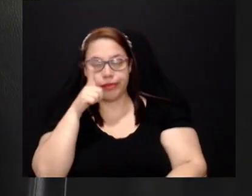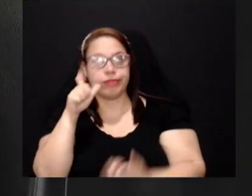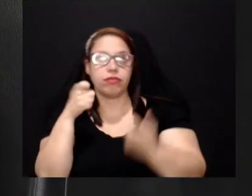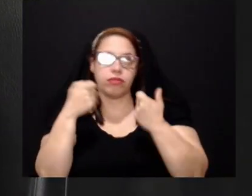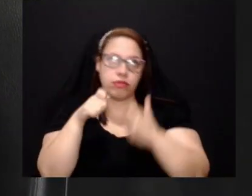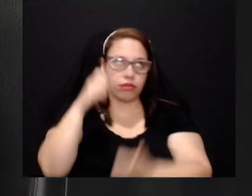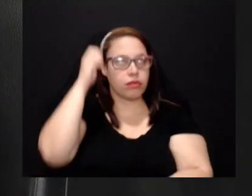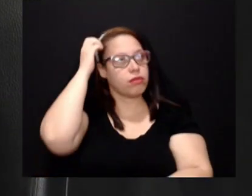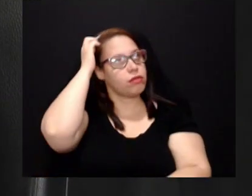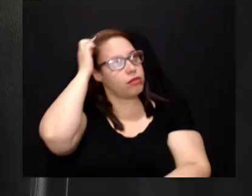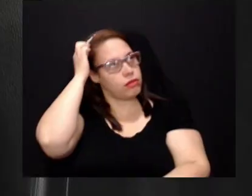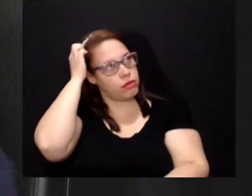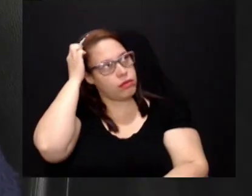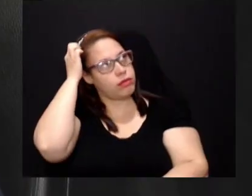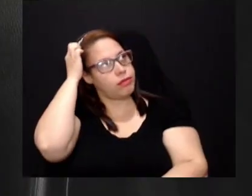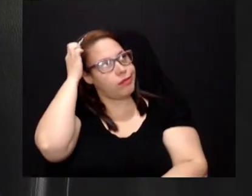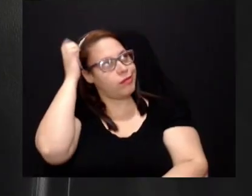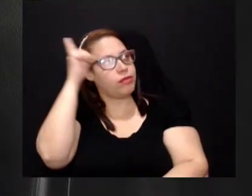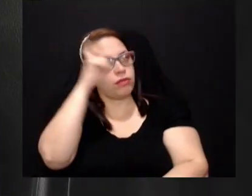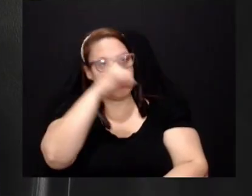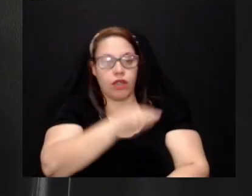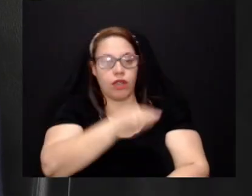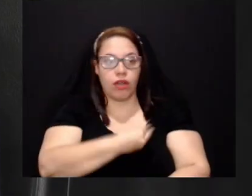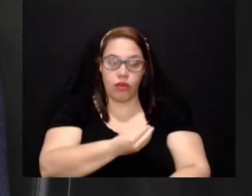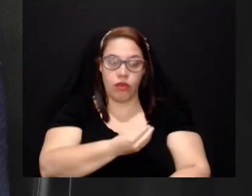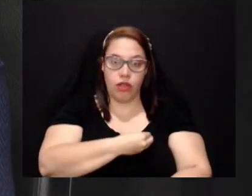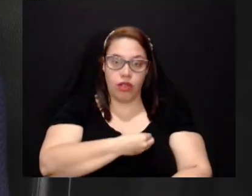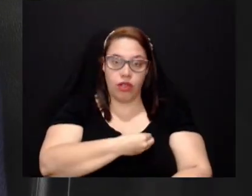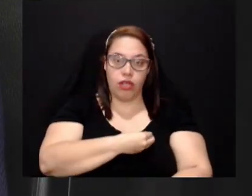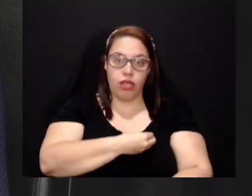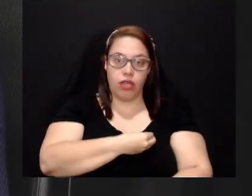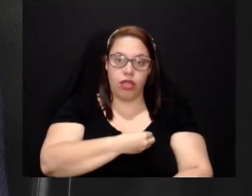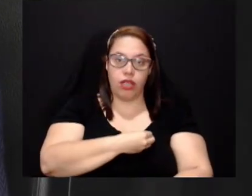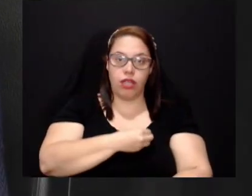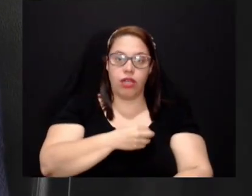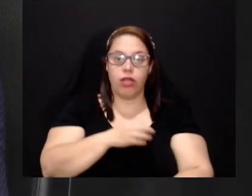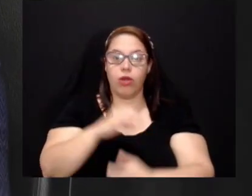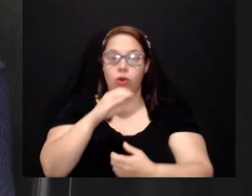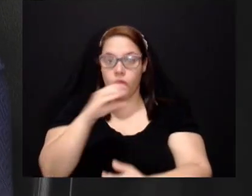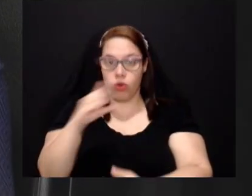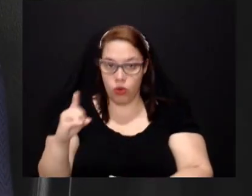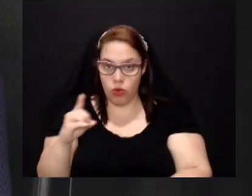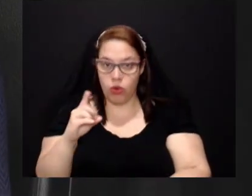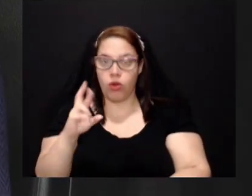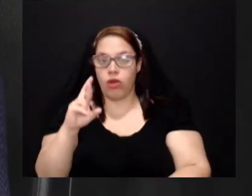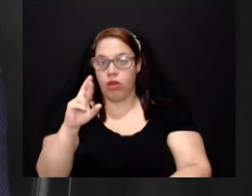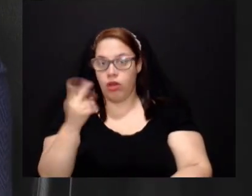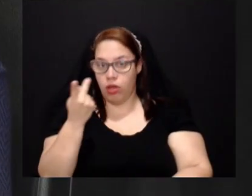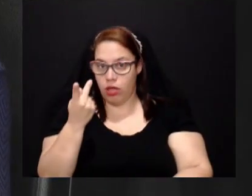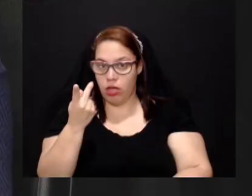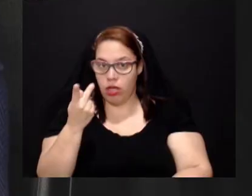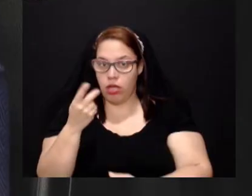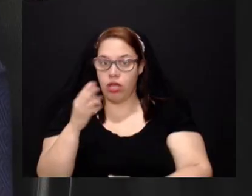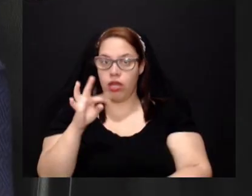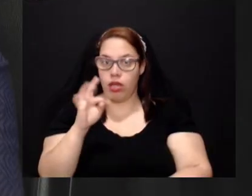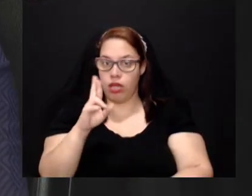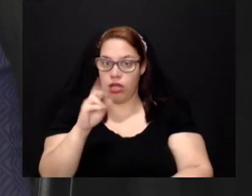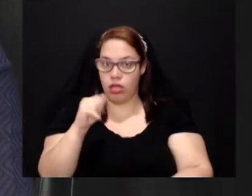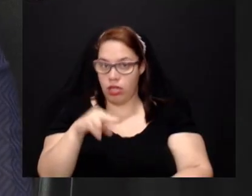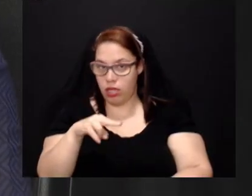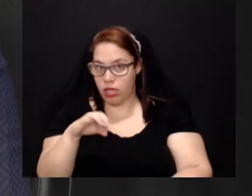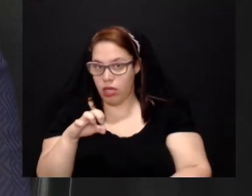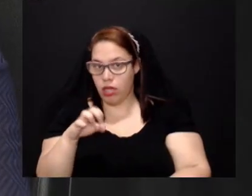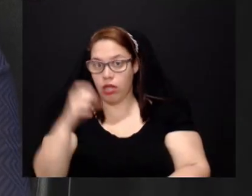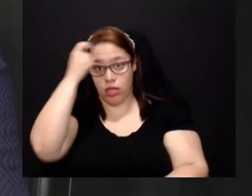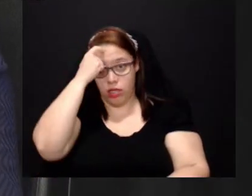gente passou, né? Para que, sei lá, um coordenador de RH que vai fazer uma seleção de um trainee, ele tenha mais consciência de que ele tem